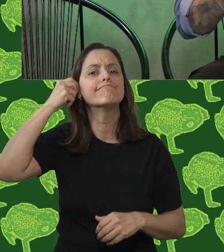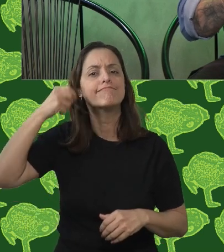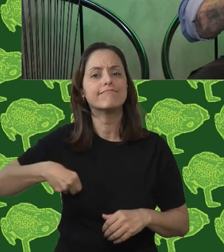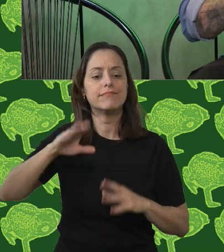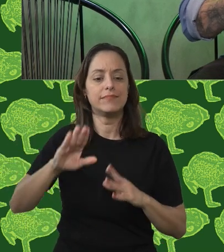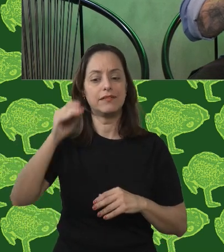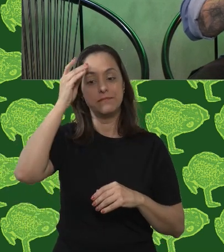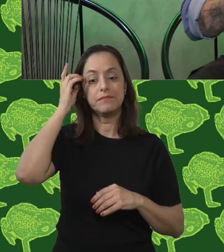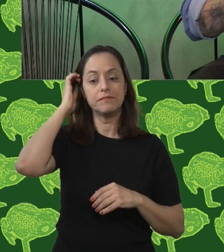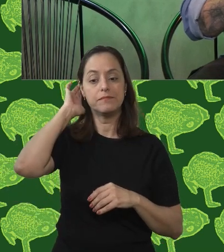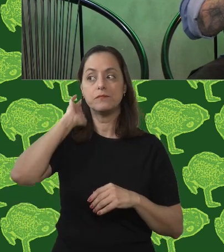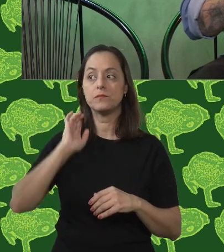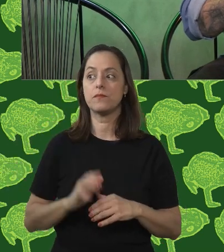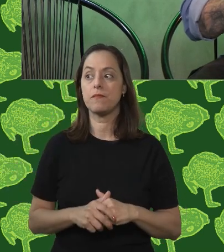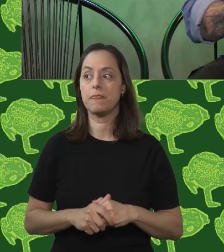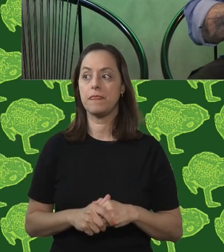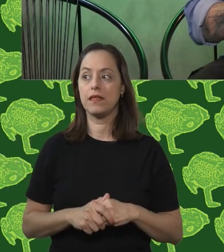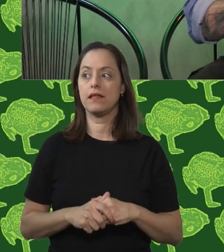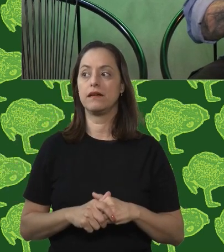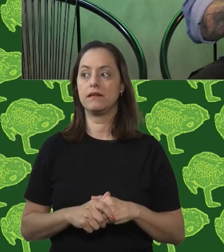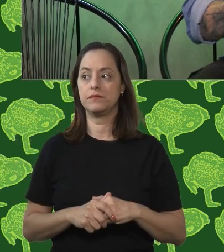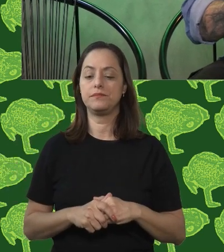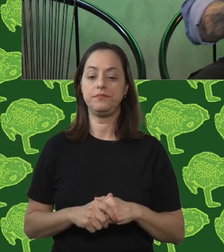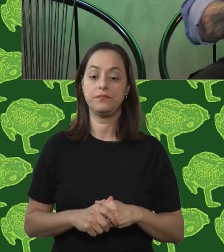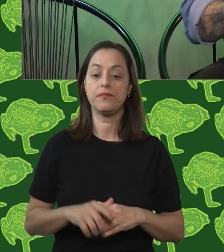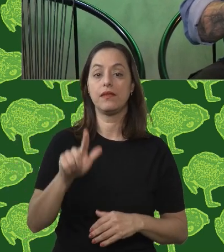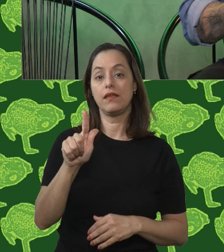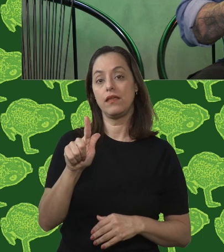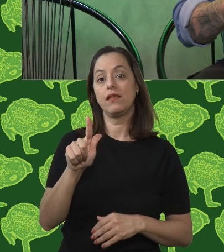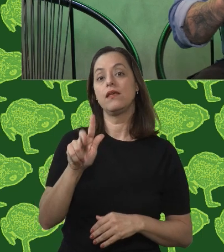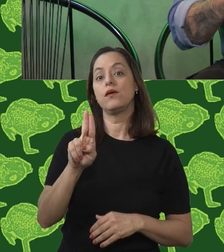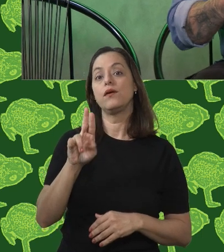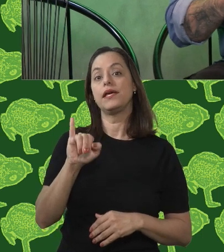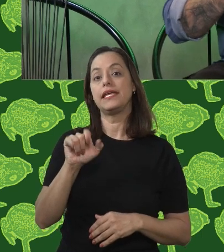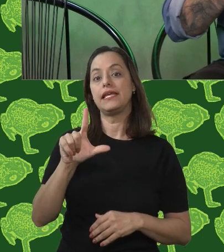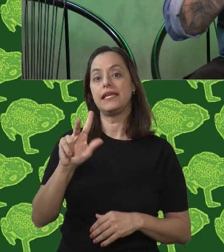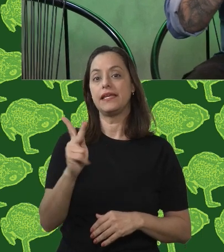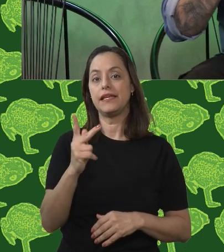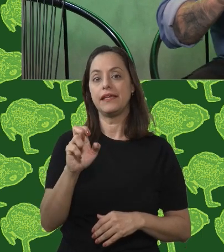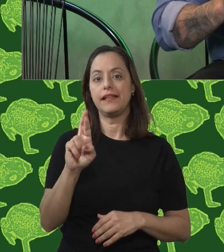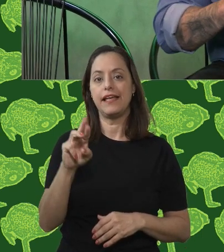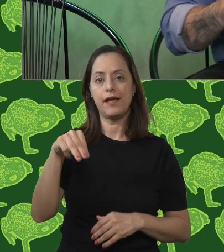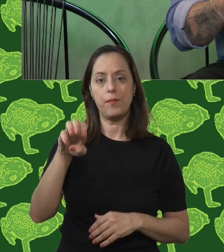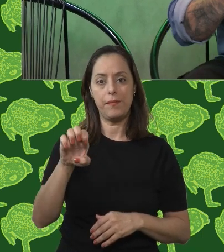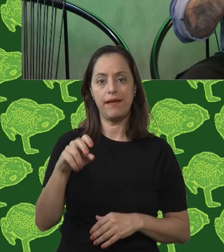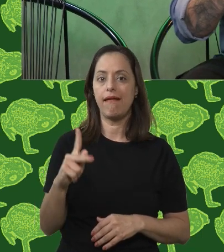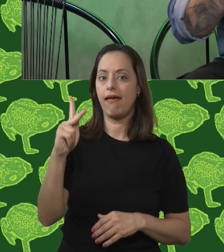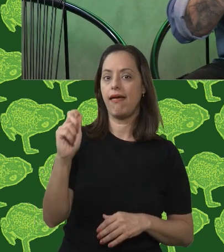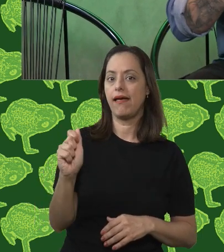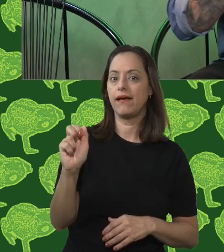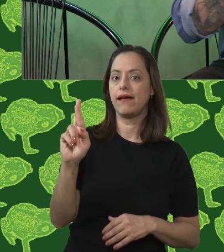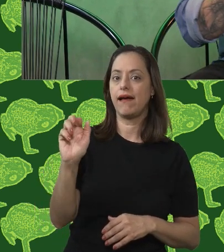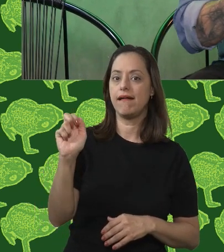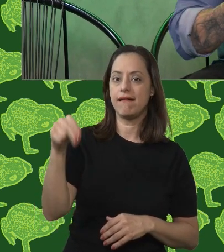Quem sabe faz ao vivo, né? Vocês sabem como é. Mas estamos aqui com ele, Guilherme Caran. Guilherme, seja muito bem-vindo à live de 24 horas